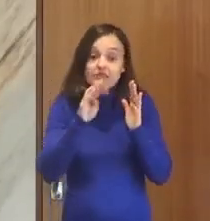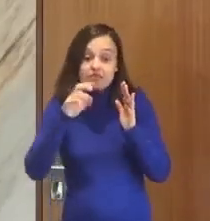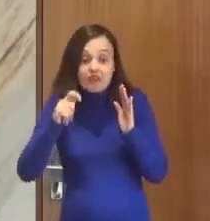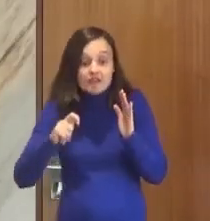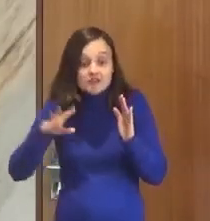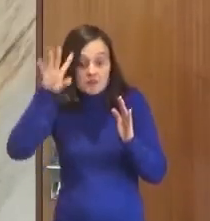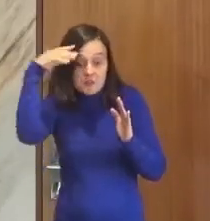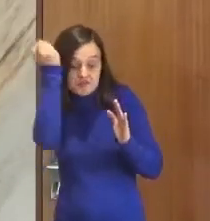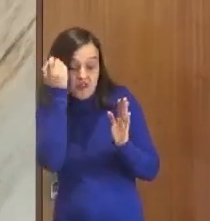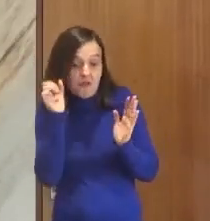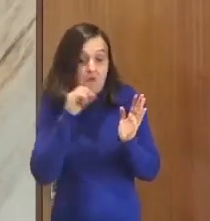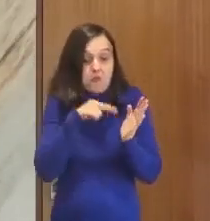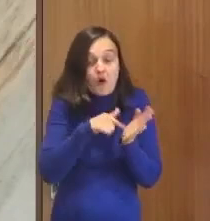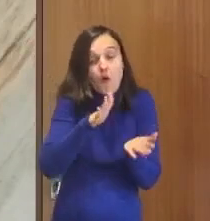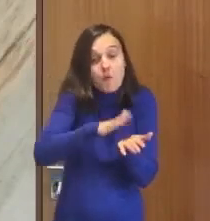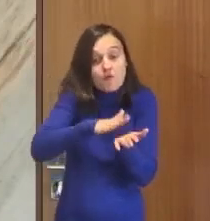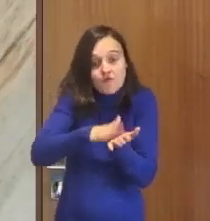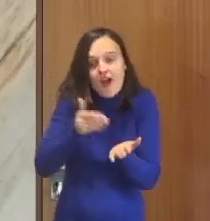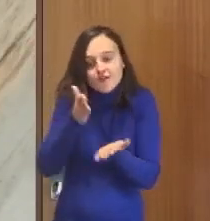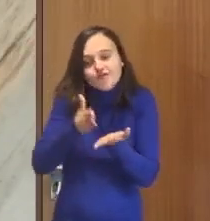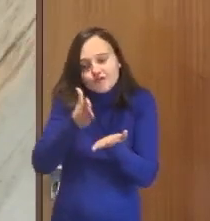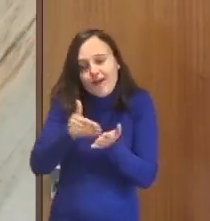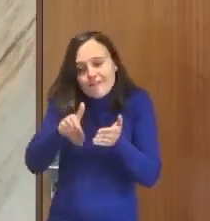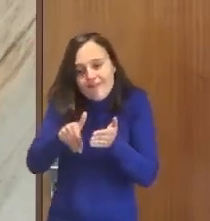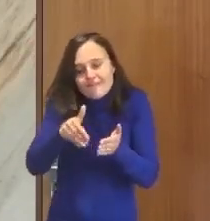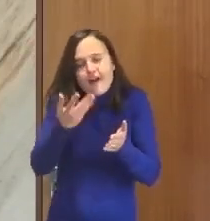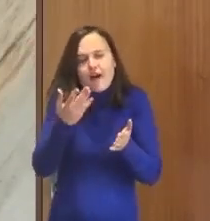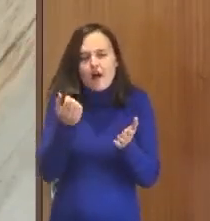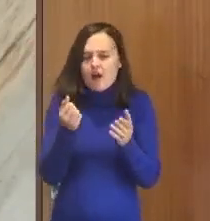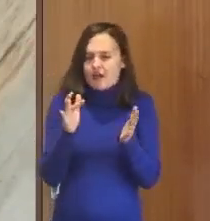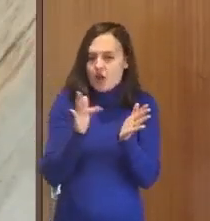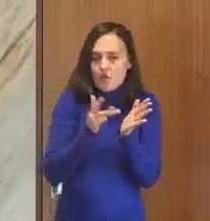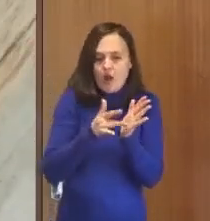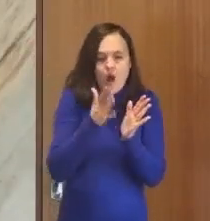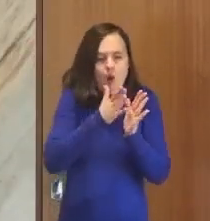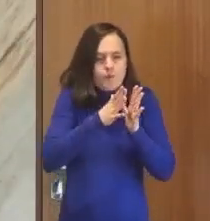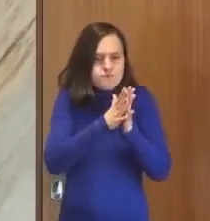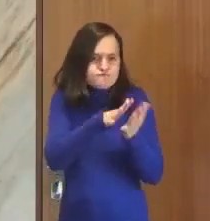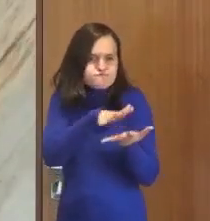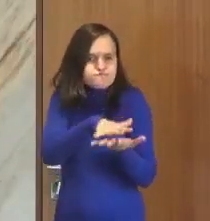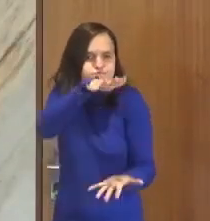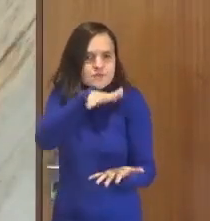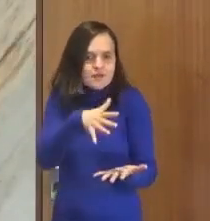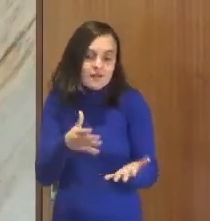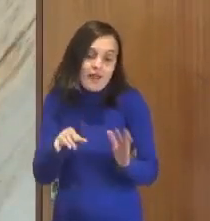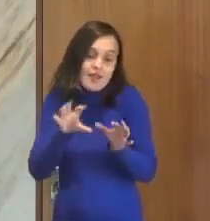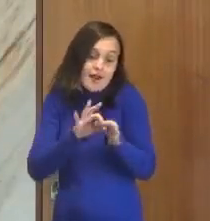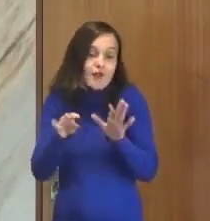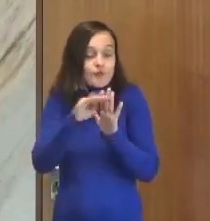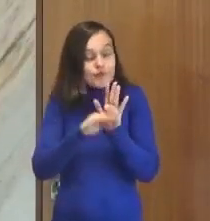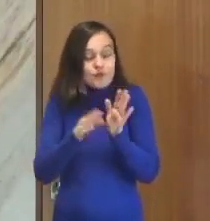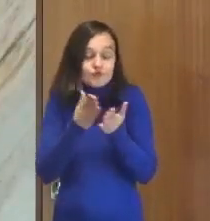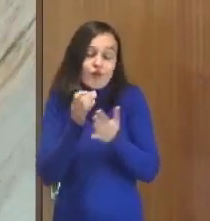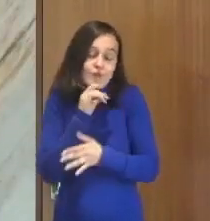provar que é uma obra suficientemente grande para estar nos nossos programas escolares.